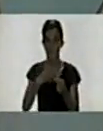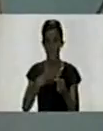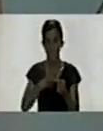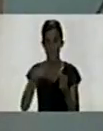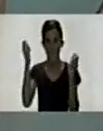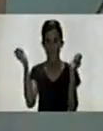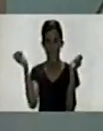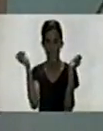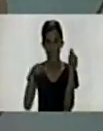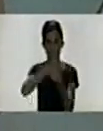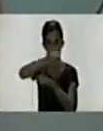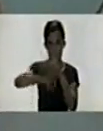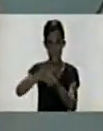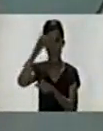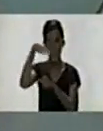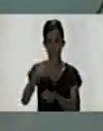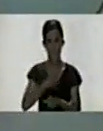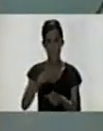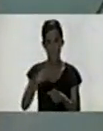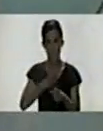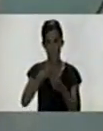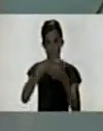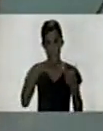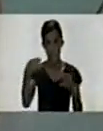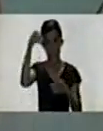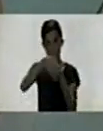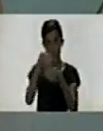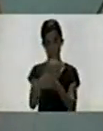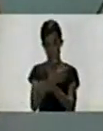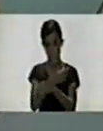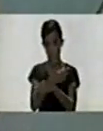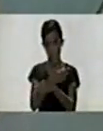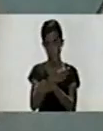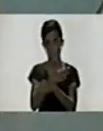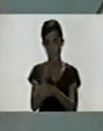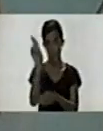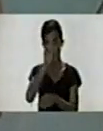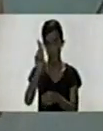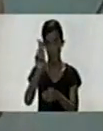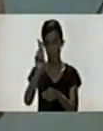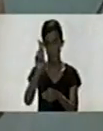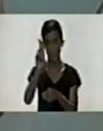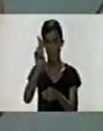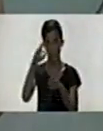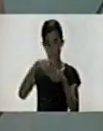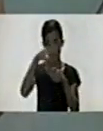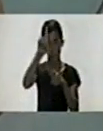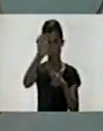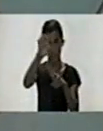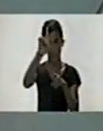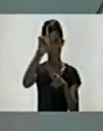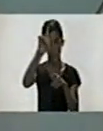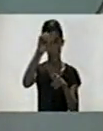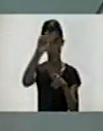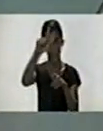um sentimento de que é possível mudar a forma de fazer as coisas na nossa cidade. O nome dele?